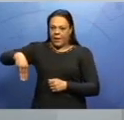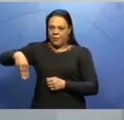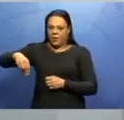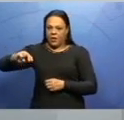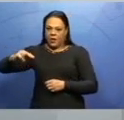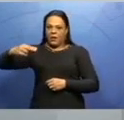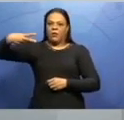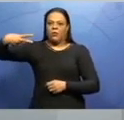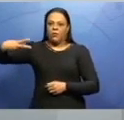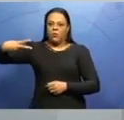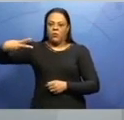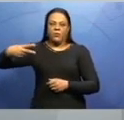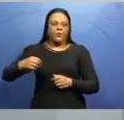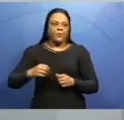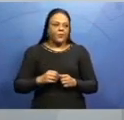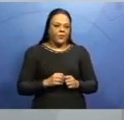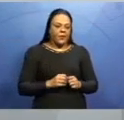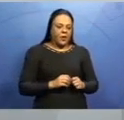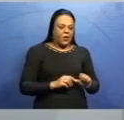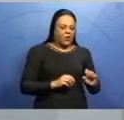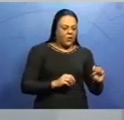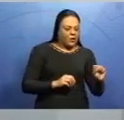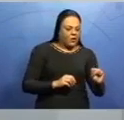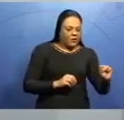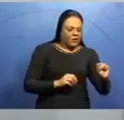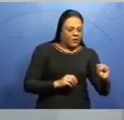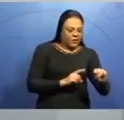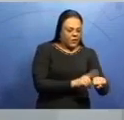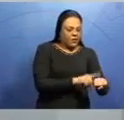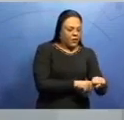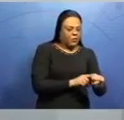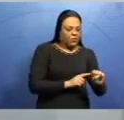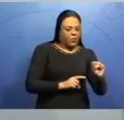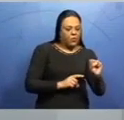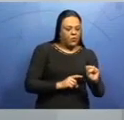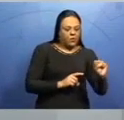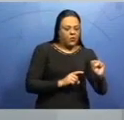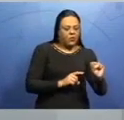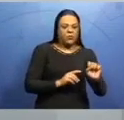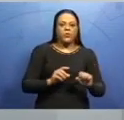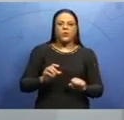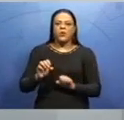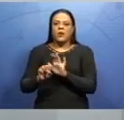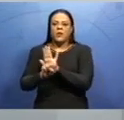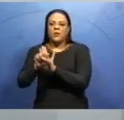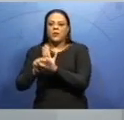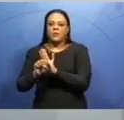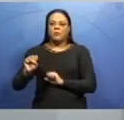Segundos, S.